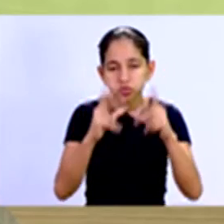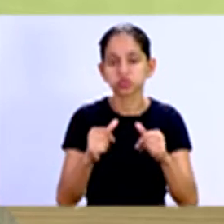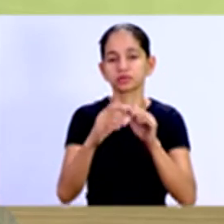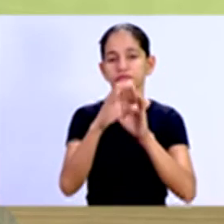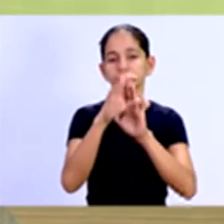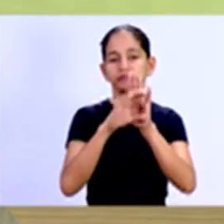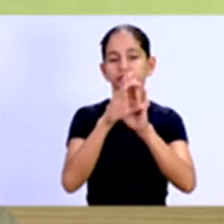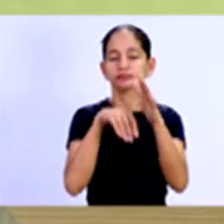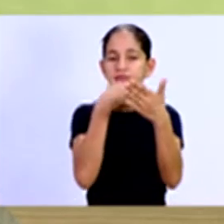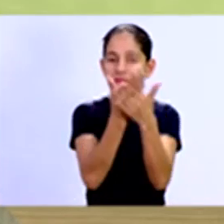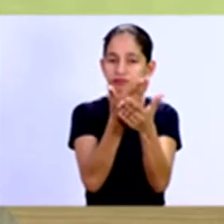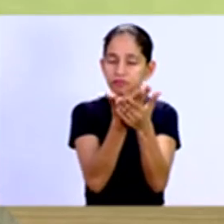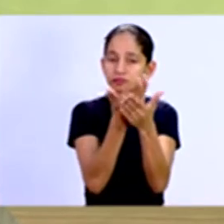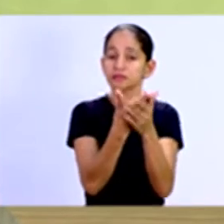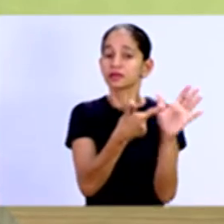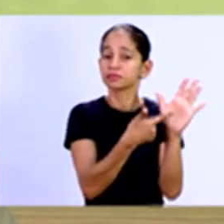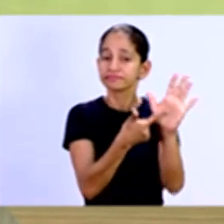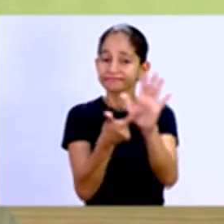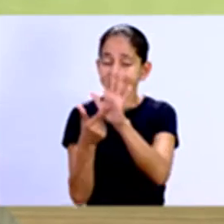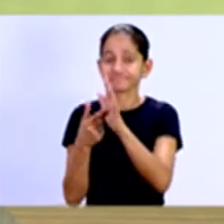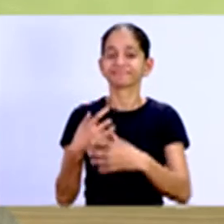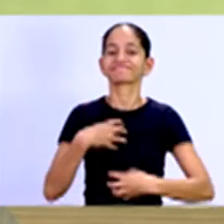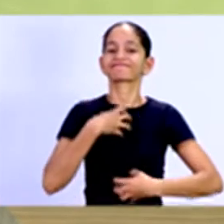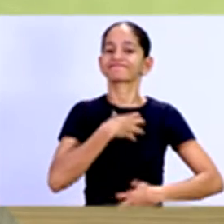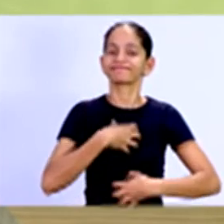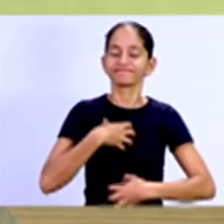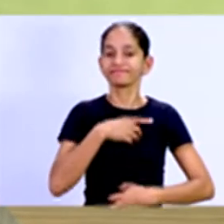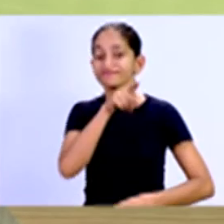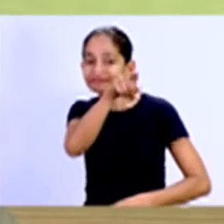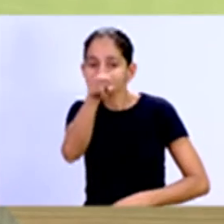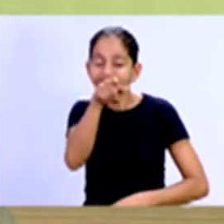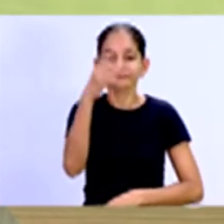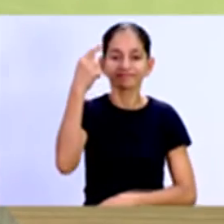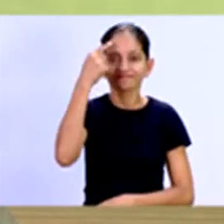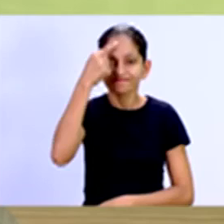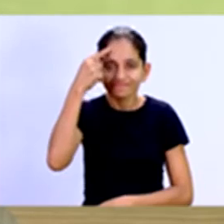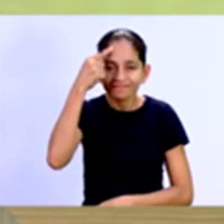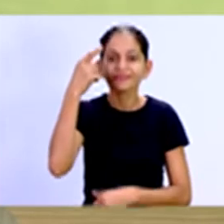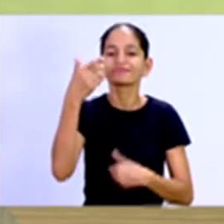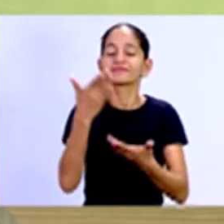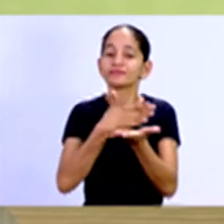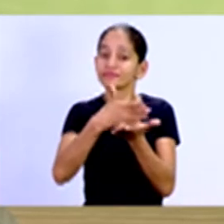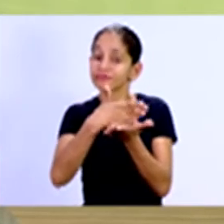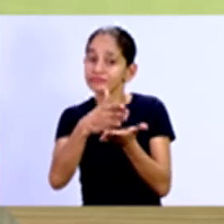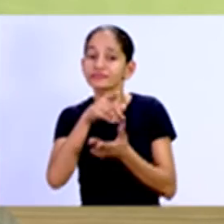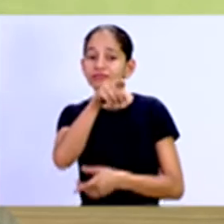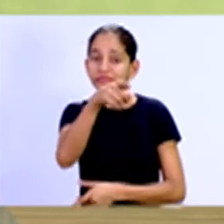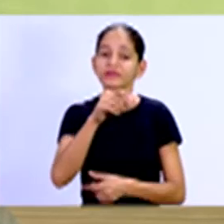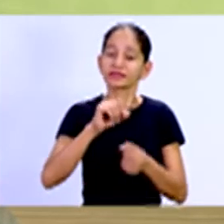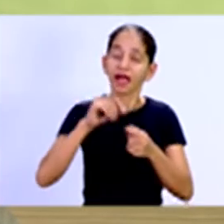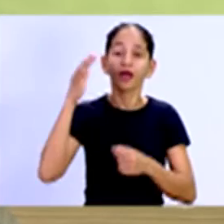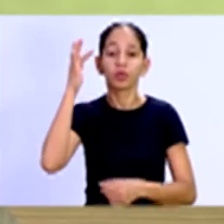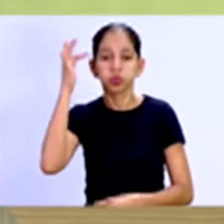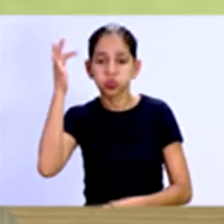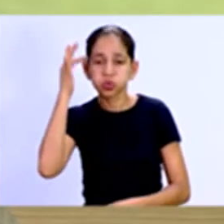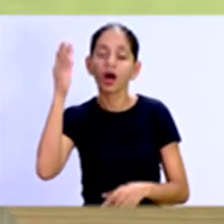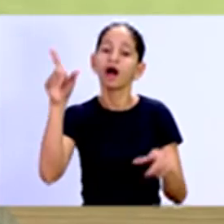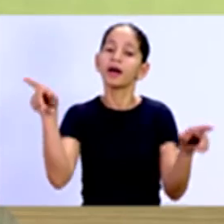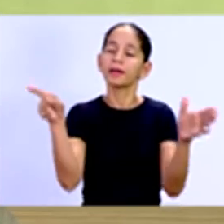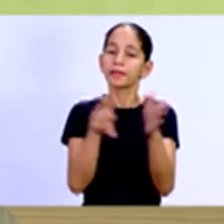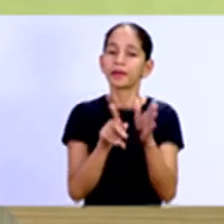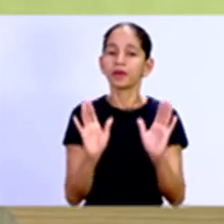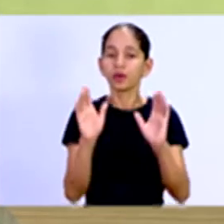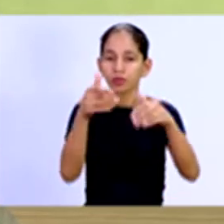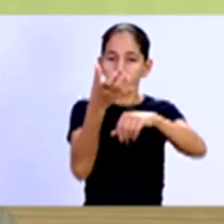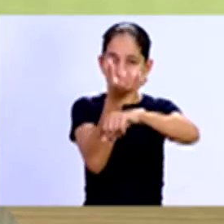esse estudo, ele nos provoca ações, né? Provocar ações é o sentido que tem a filosofia e é o sentido que tem essa